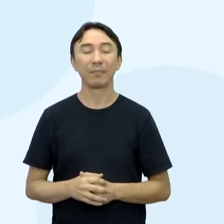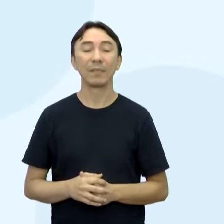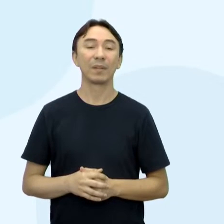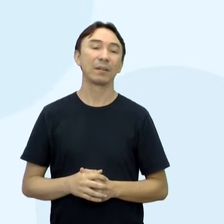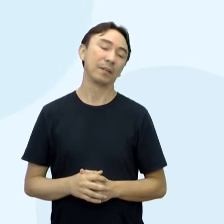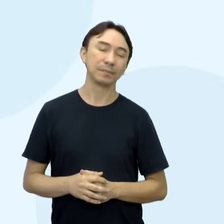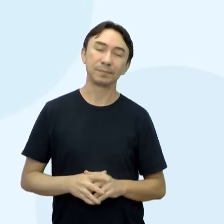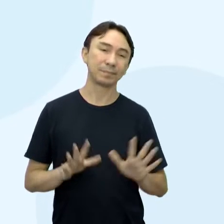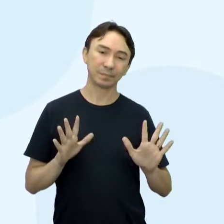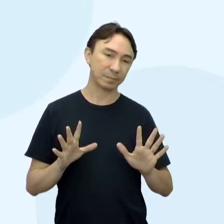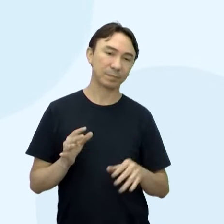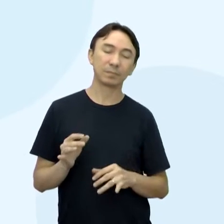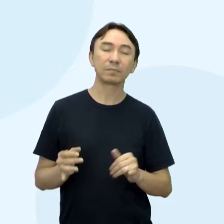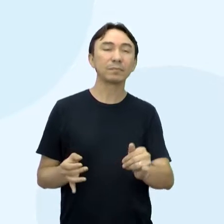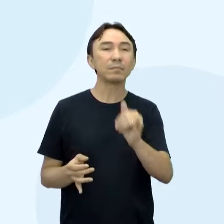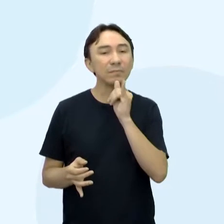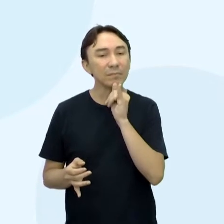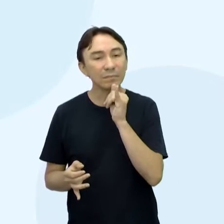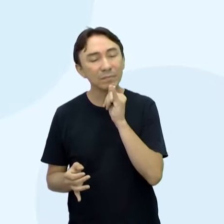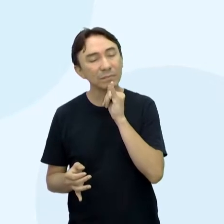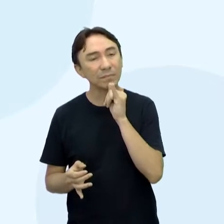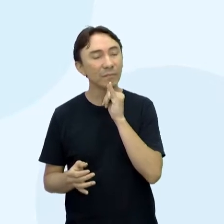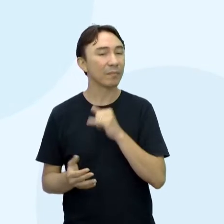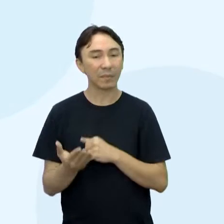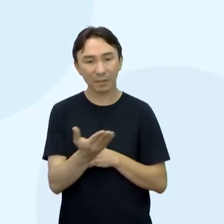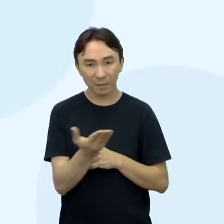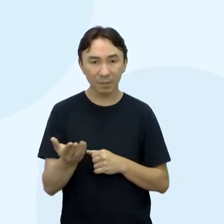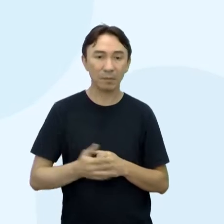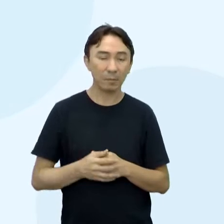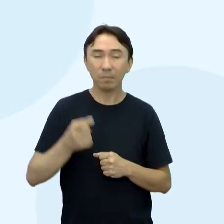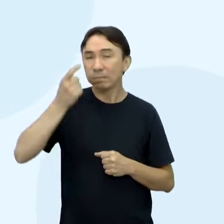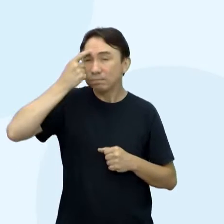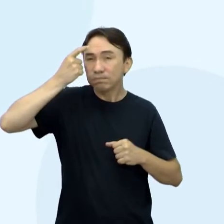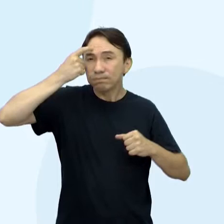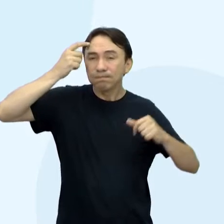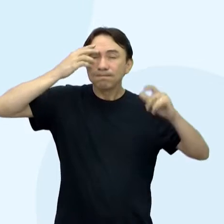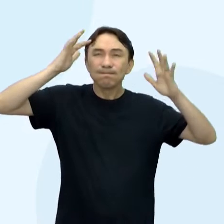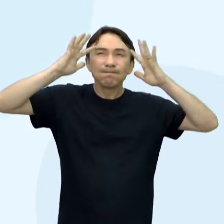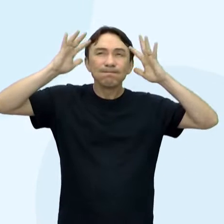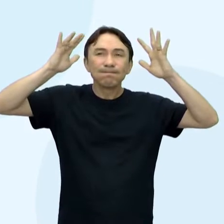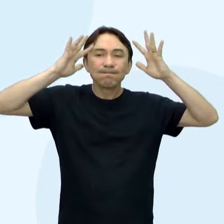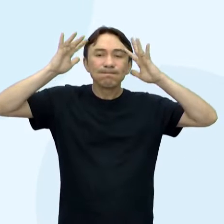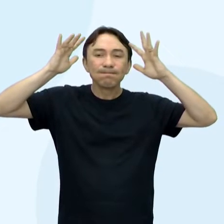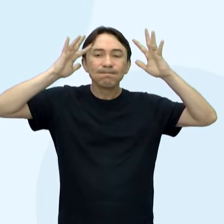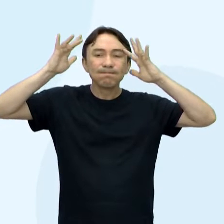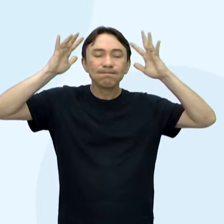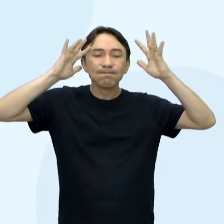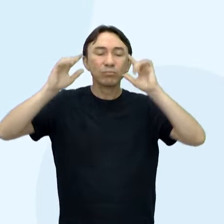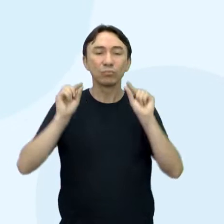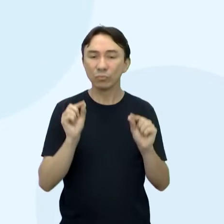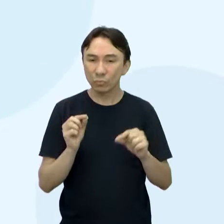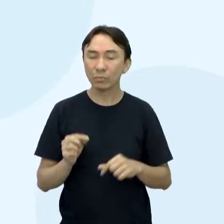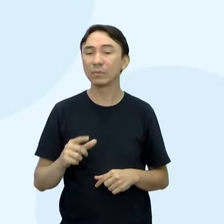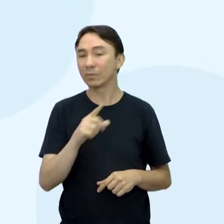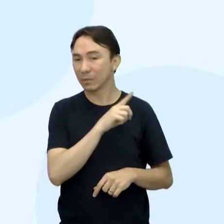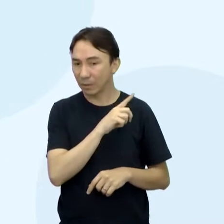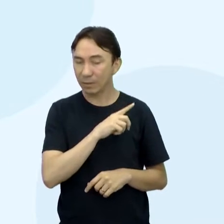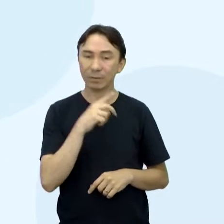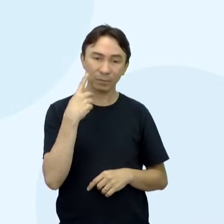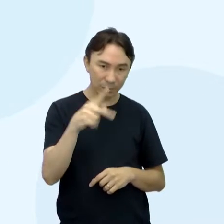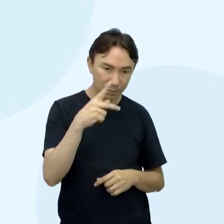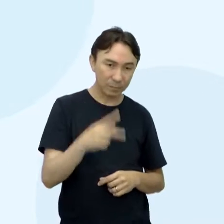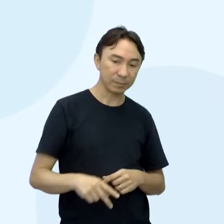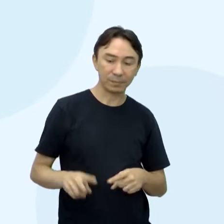Por exemplo, uma das questões que vocês devem pensar e buscarem aí também no observatório de